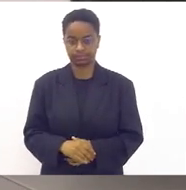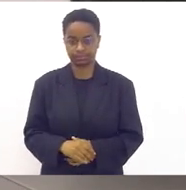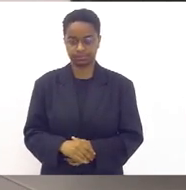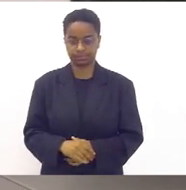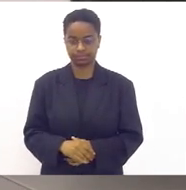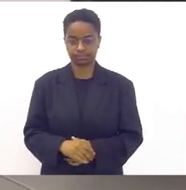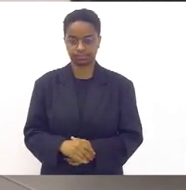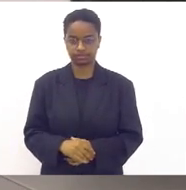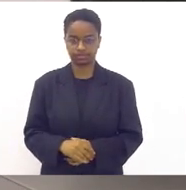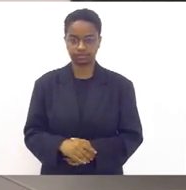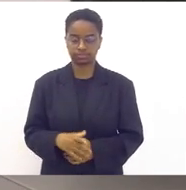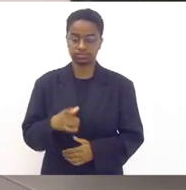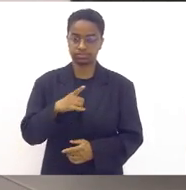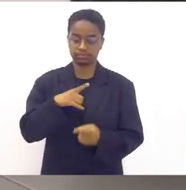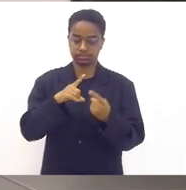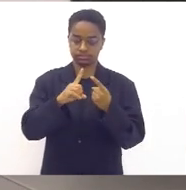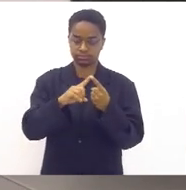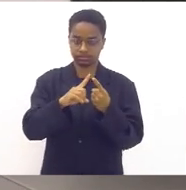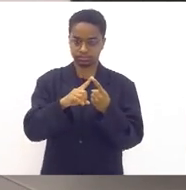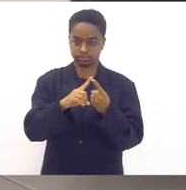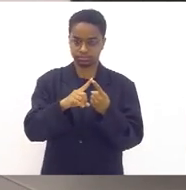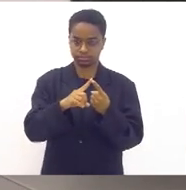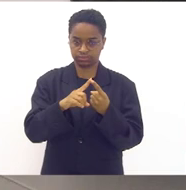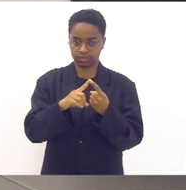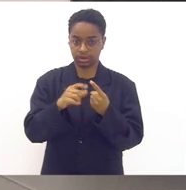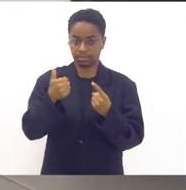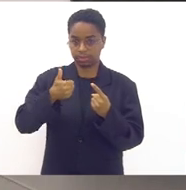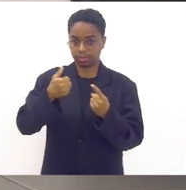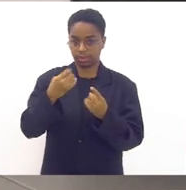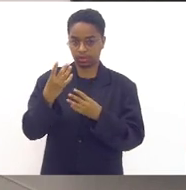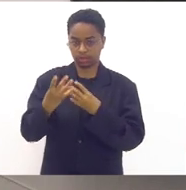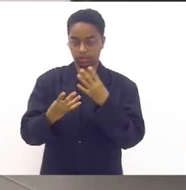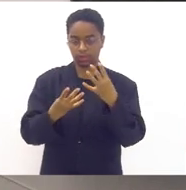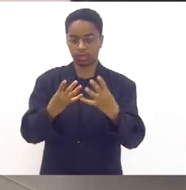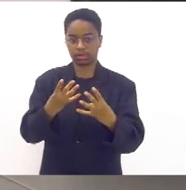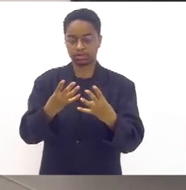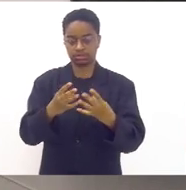Tivemos aqui no primeiro quadrimestre,